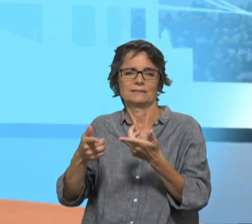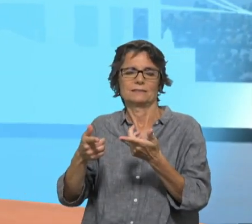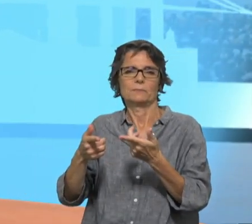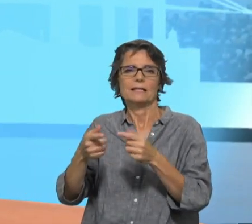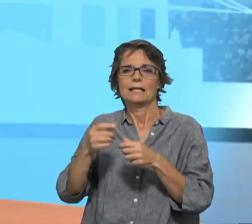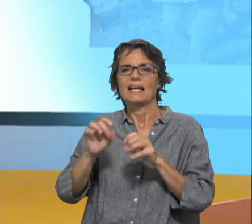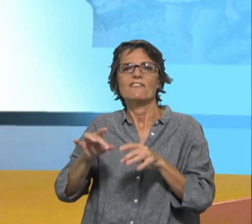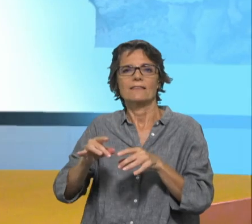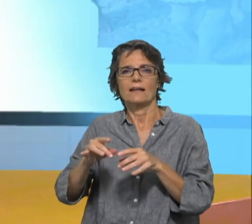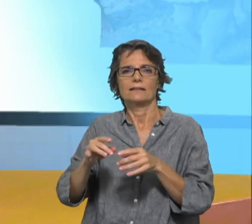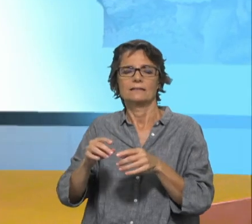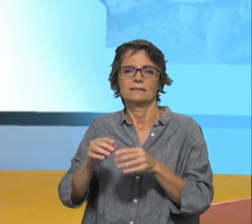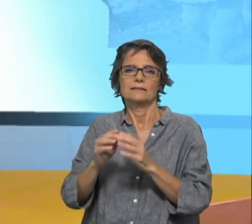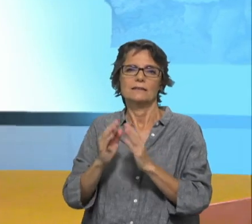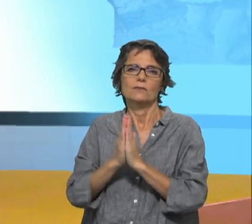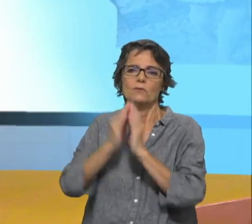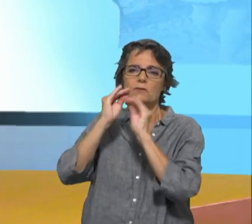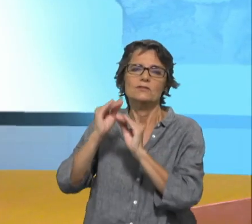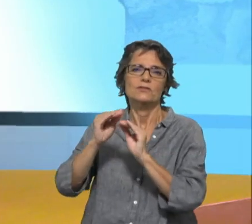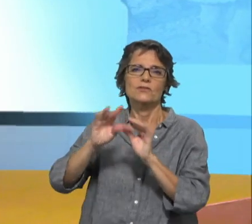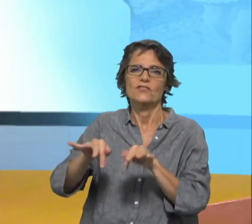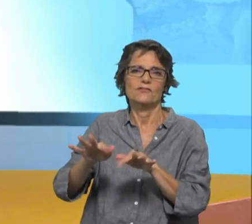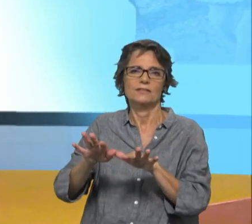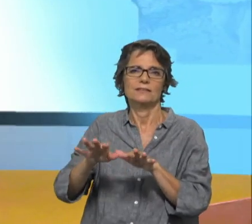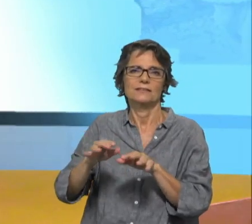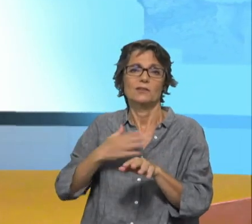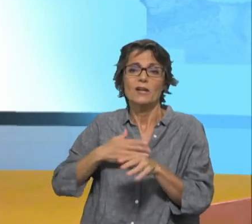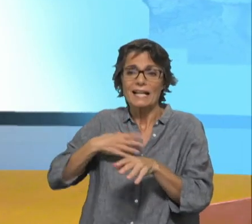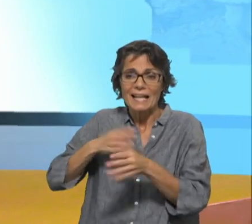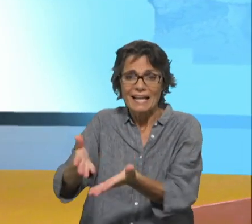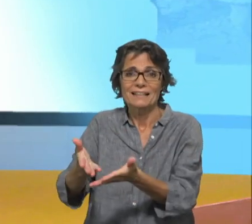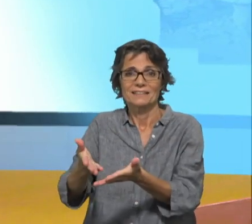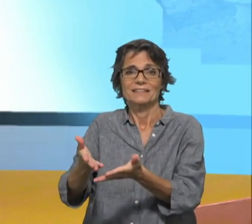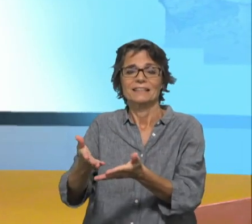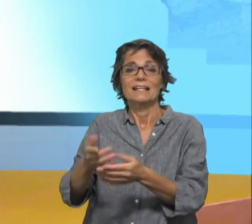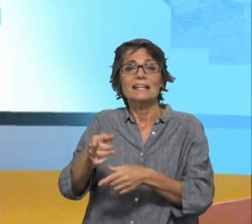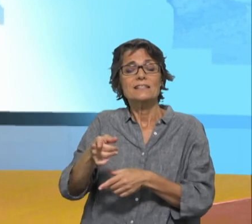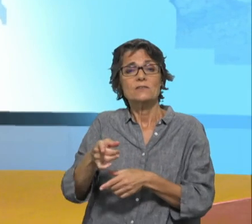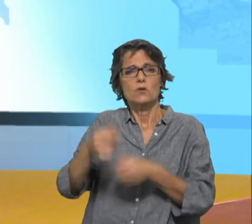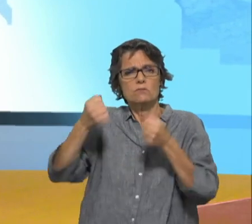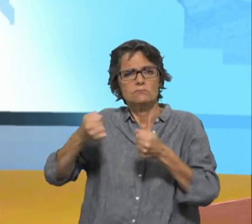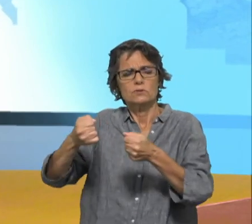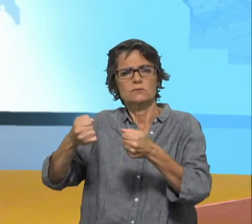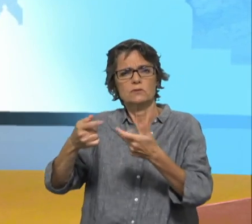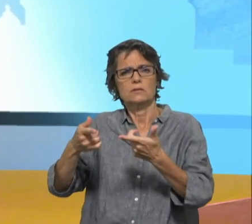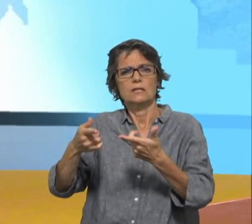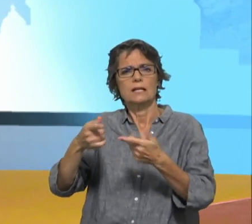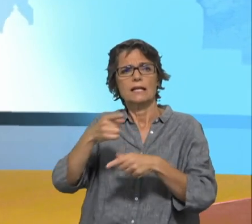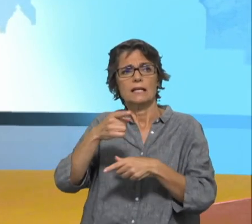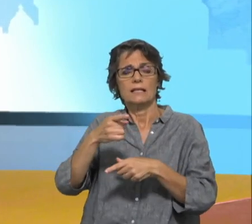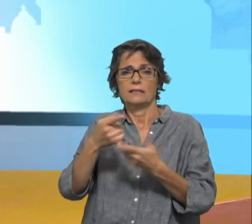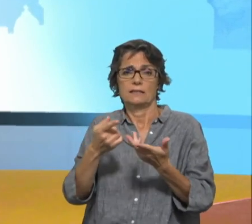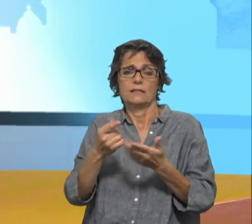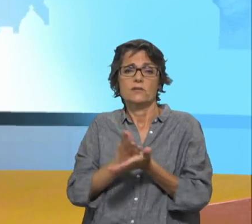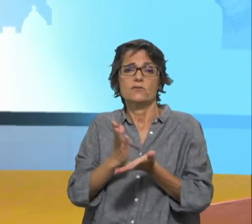da educação religiosa e moral nas escolas, que só terminou quando a Igreja decidiu que